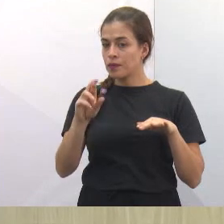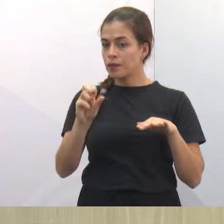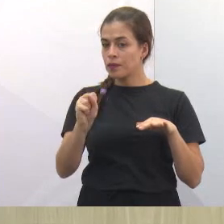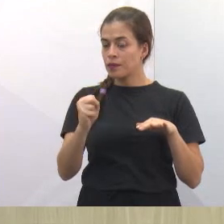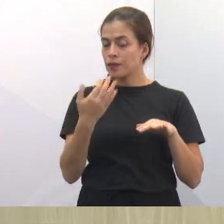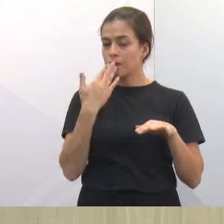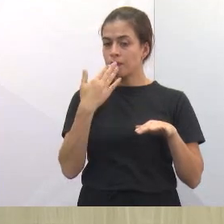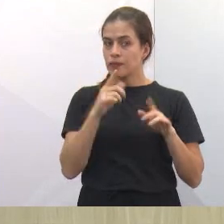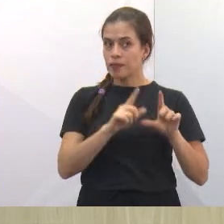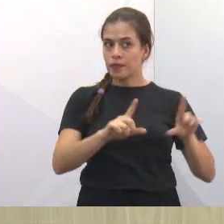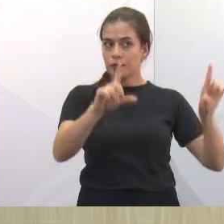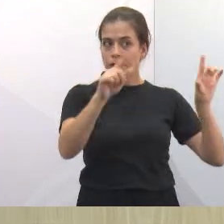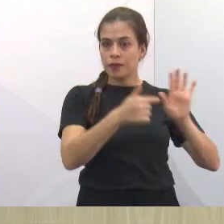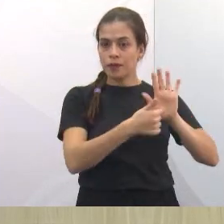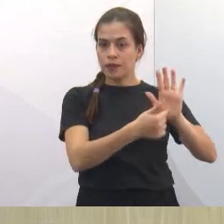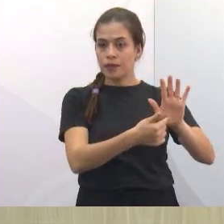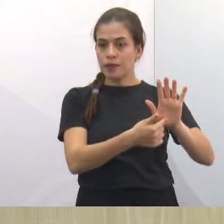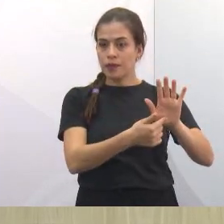de